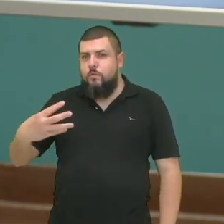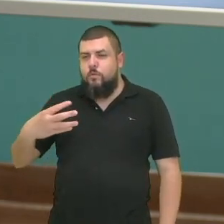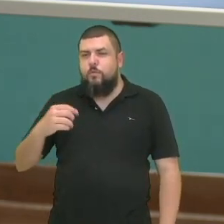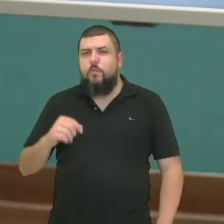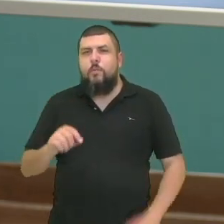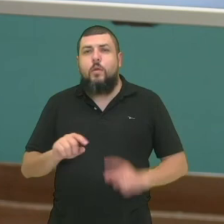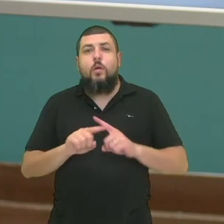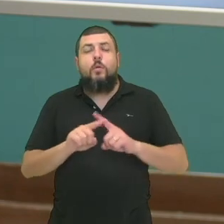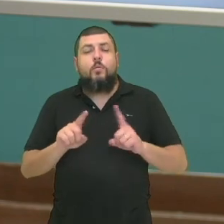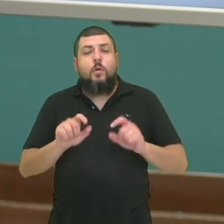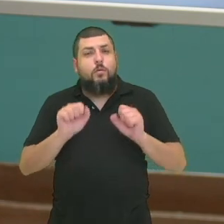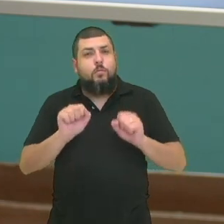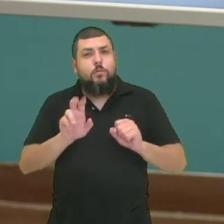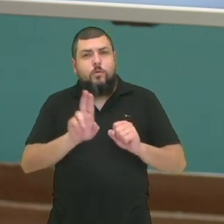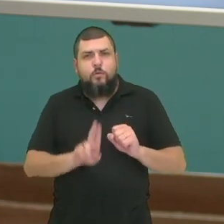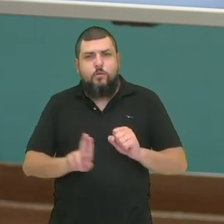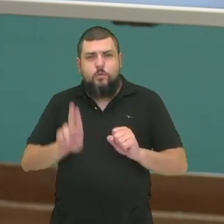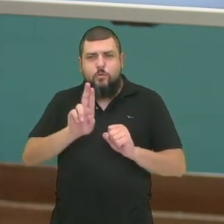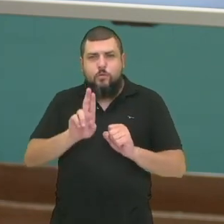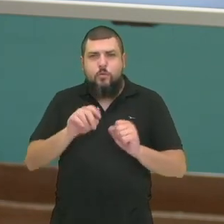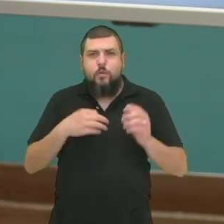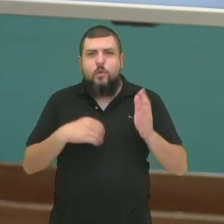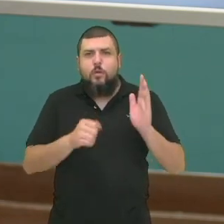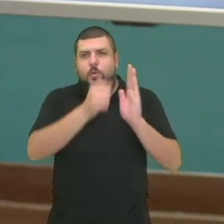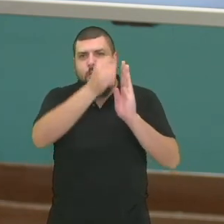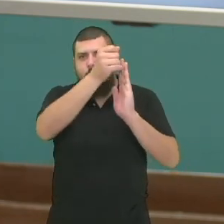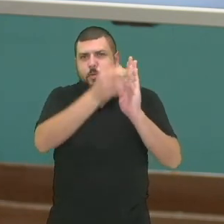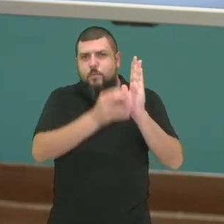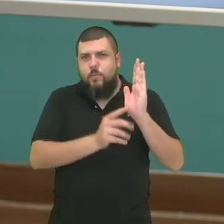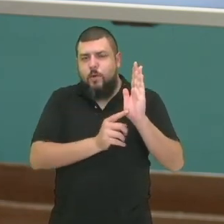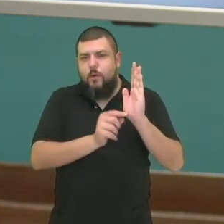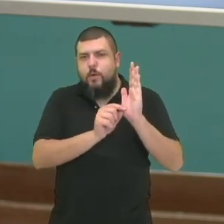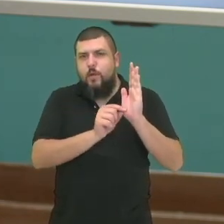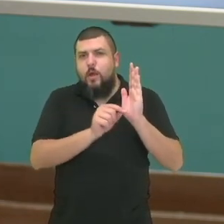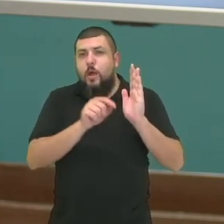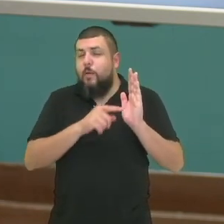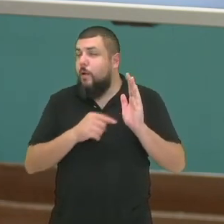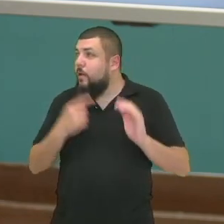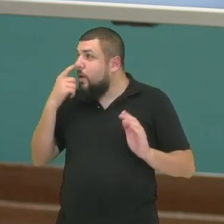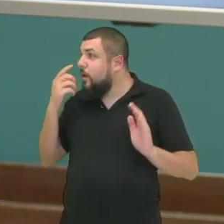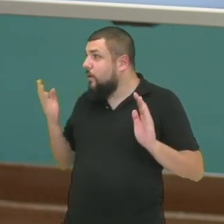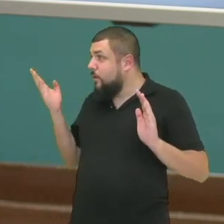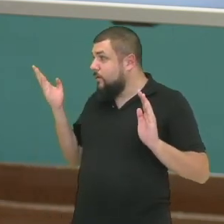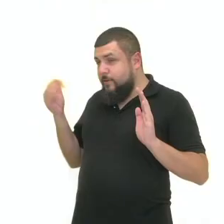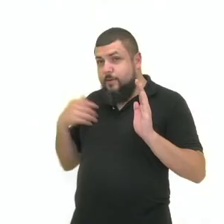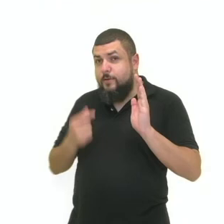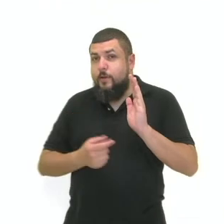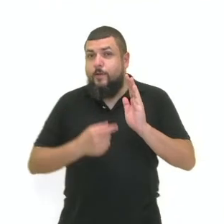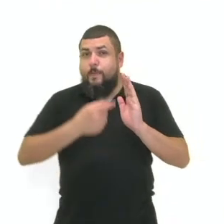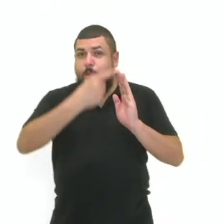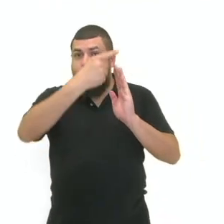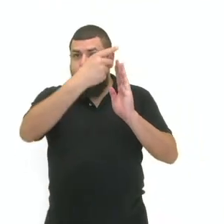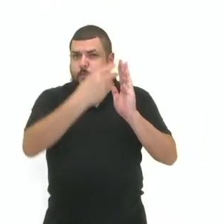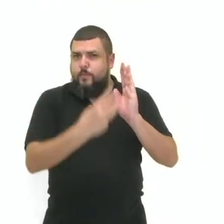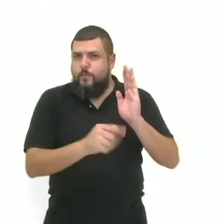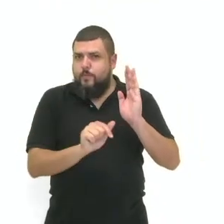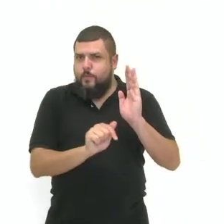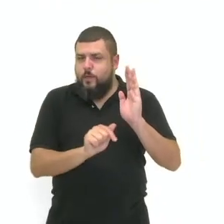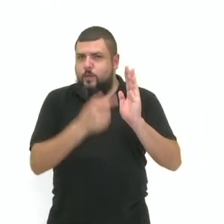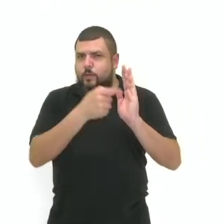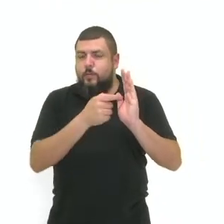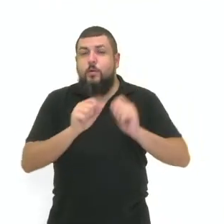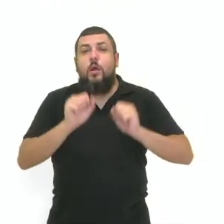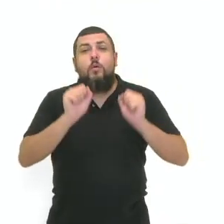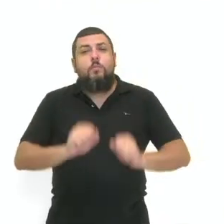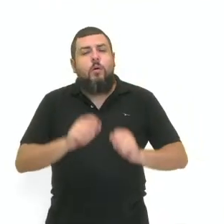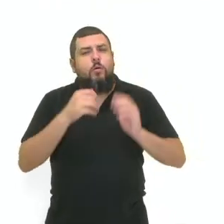ó, essa parte aqui. Eu fui até a linha 7, onde era 2 elevado a 7. Então, eu posso terminar, né, eu